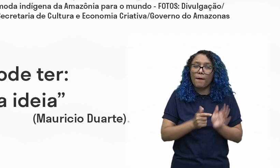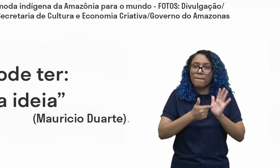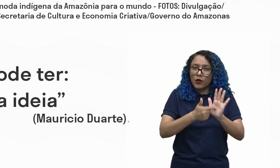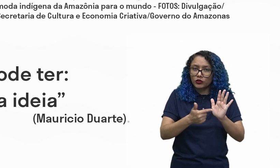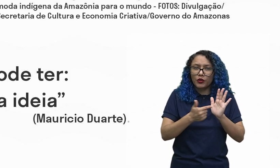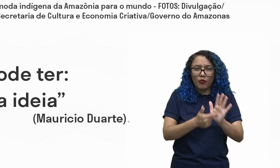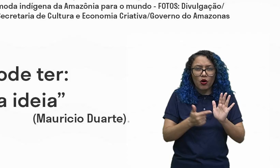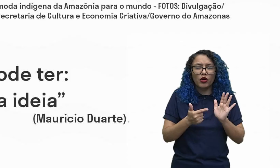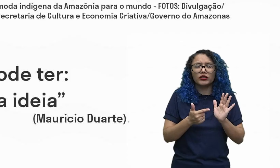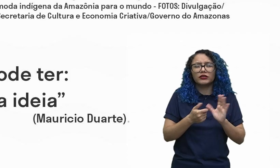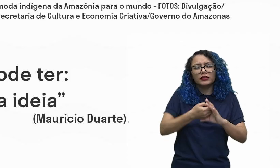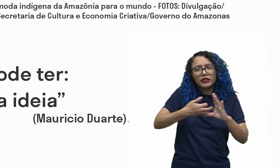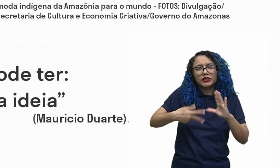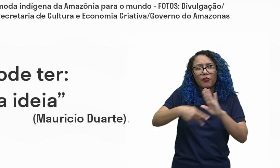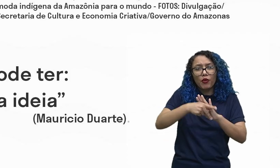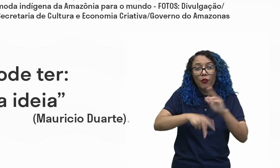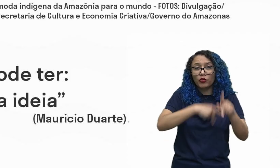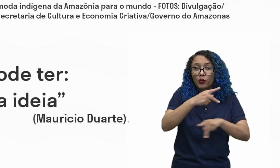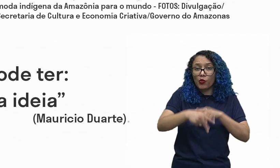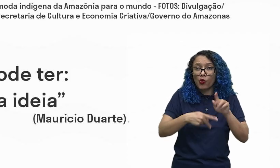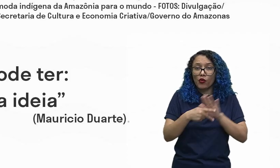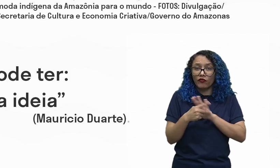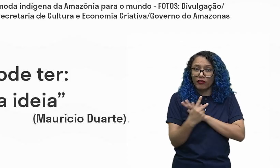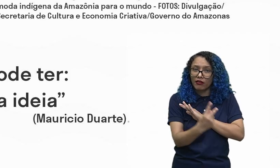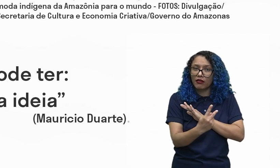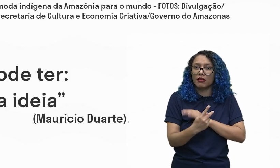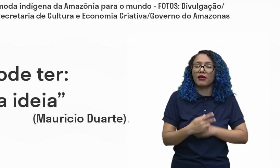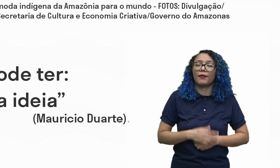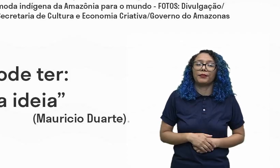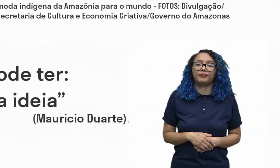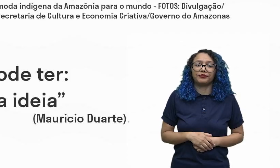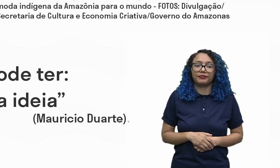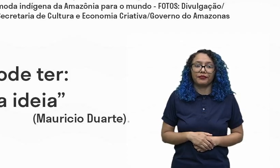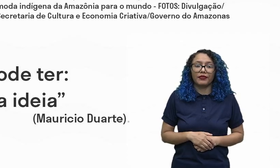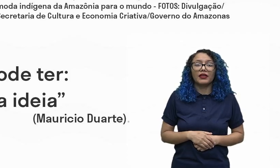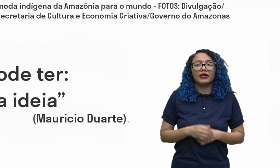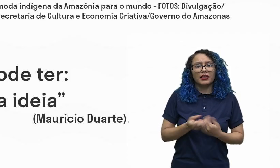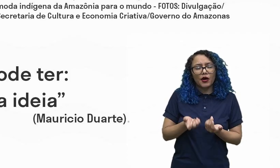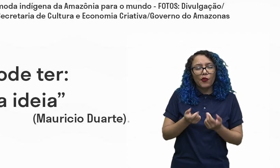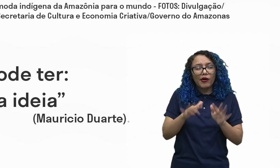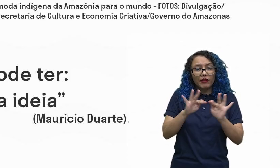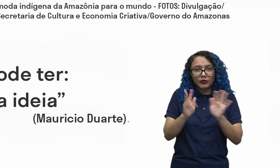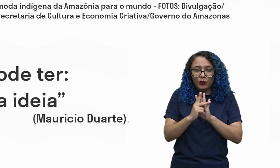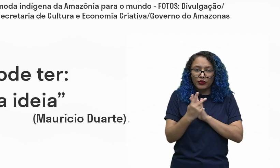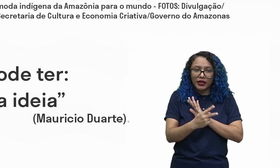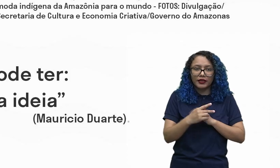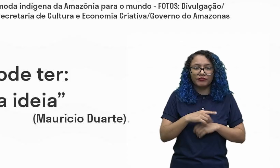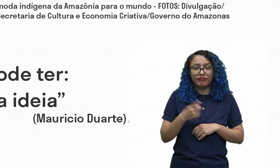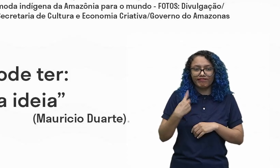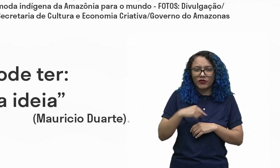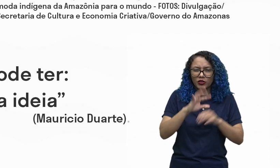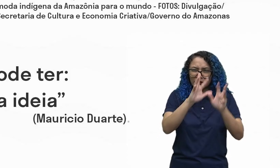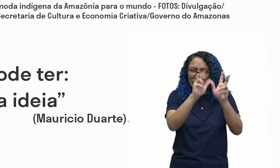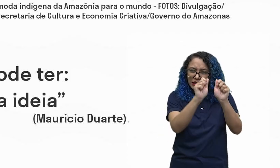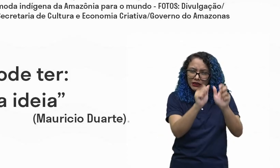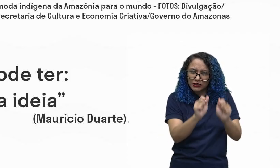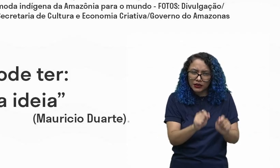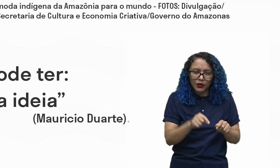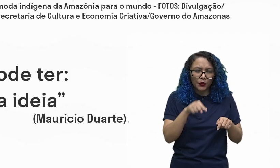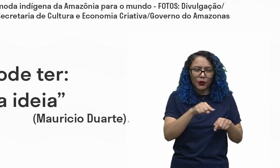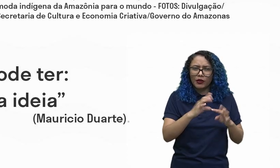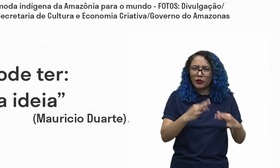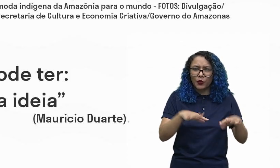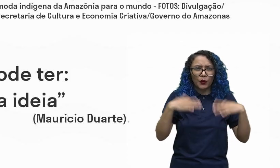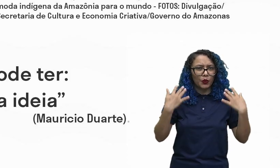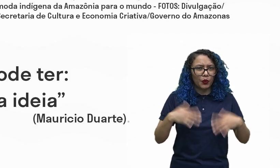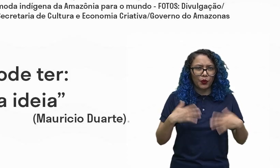e trazendo aquilo que é do seu povo. E ele traz para a gente assim: as nossas artesanias são